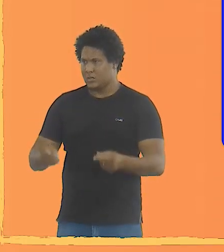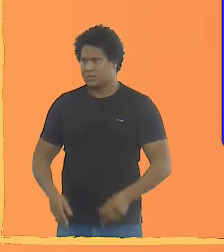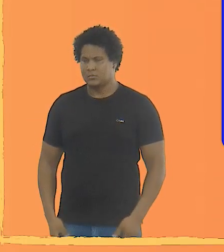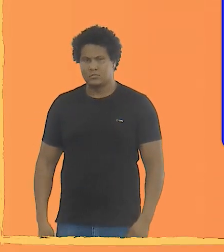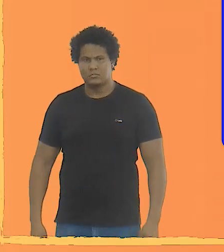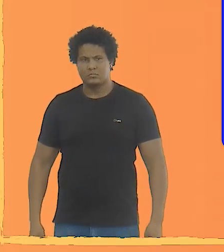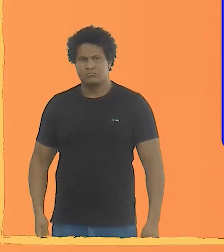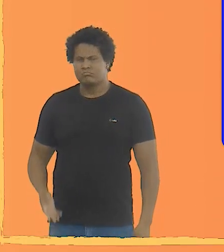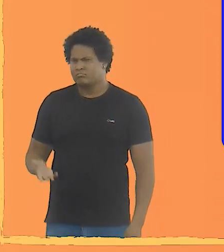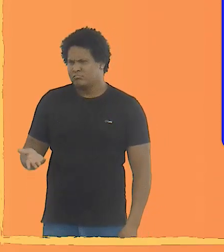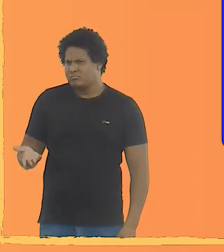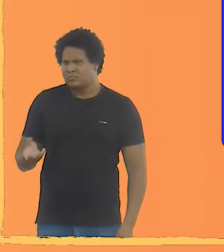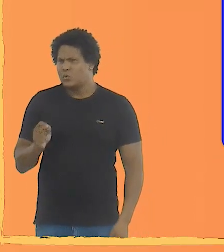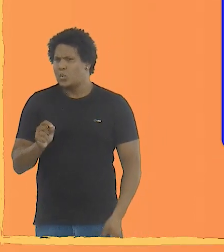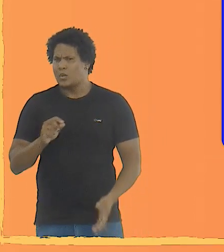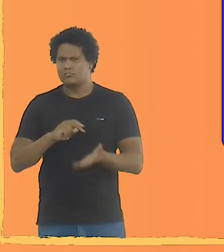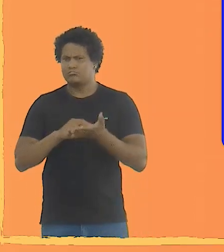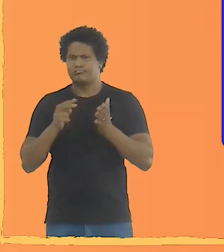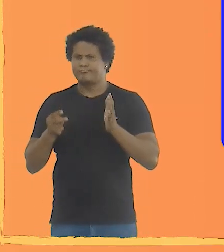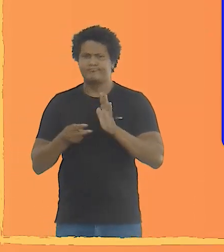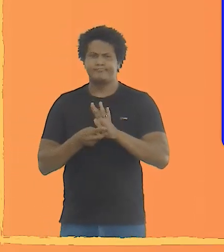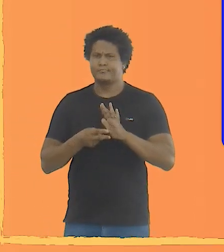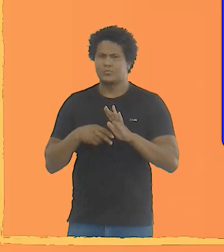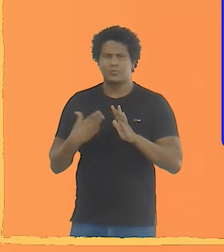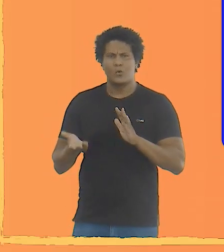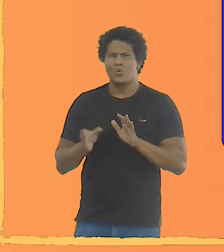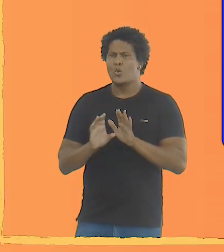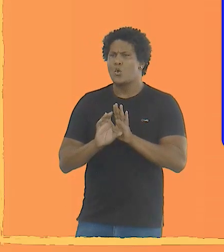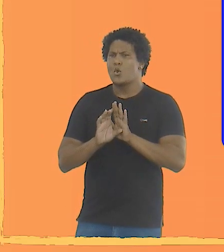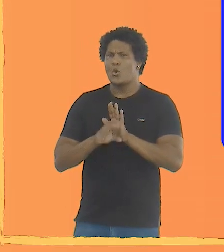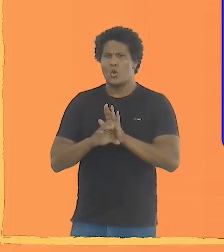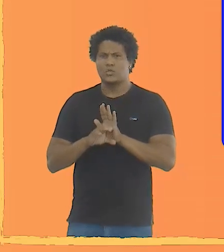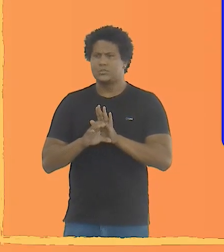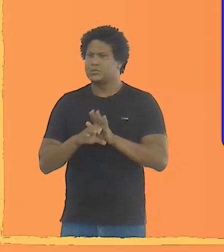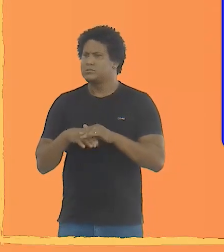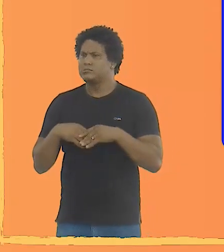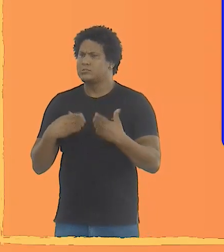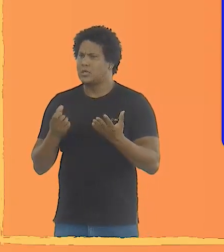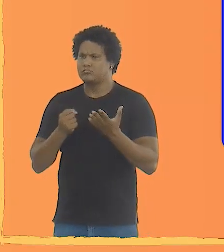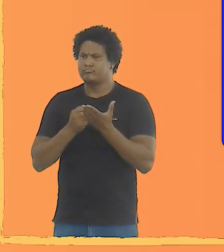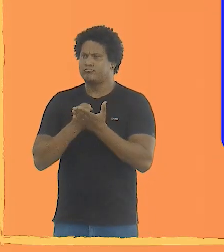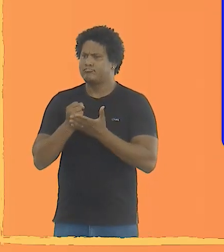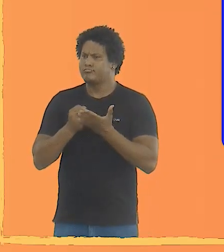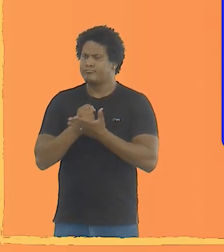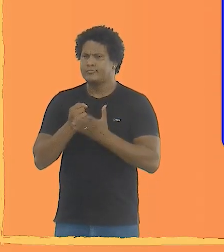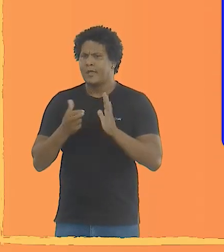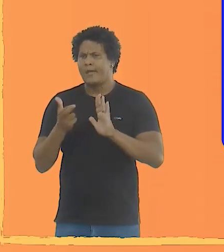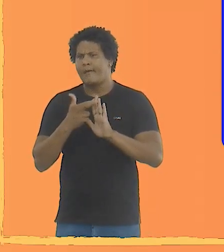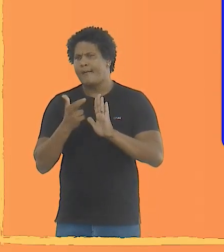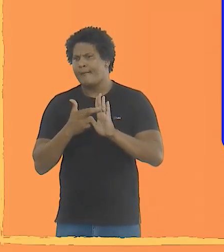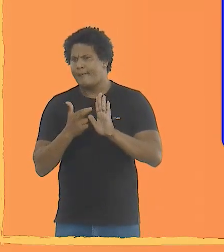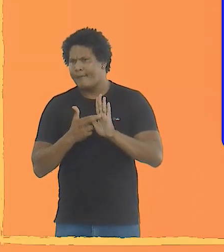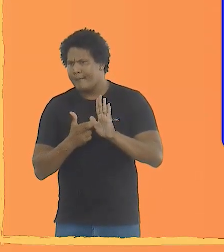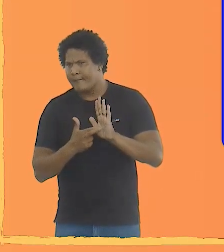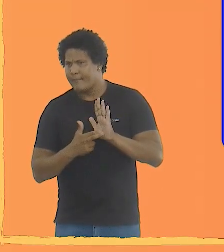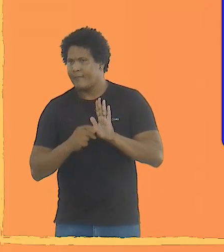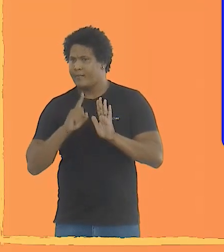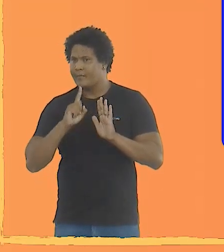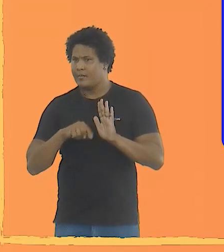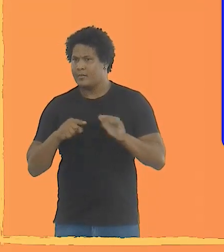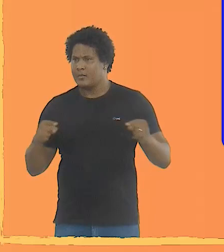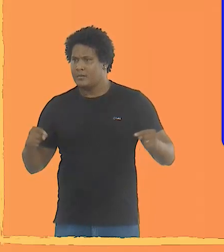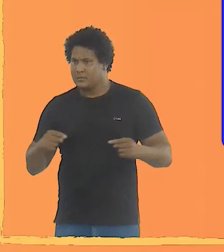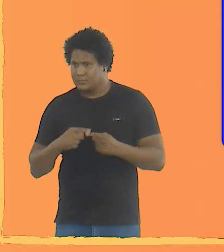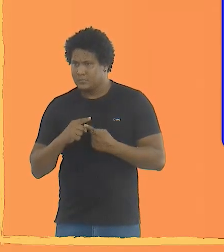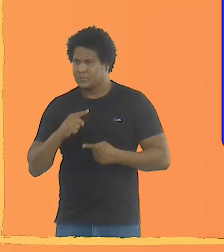esse princípio? Quais são as premissas, quais são as condições, quais são os passos